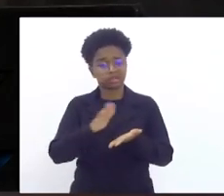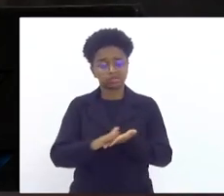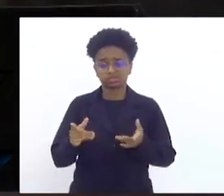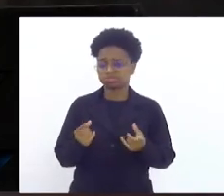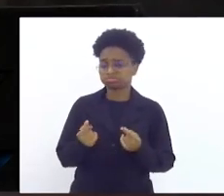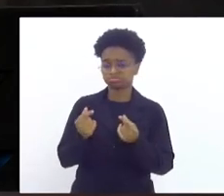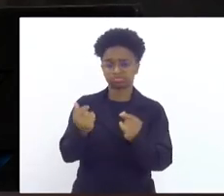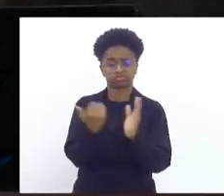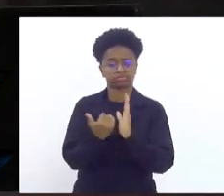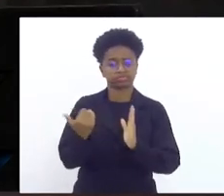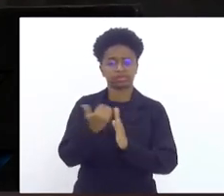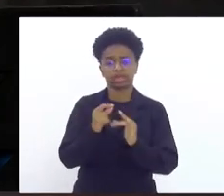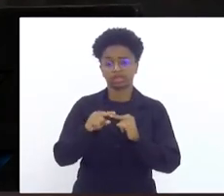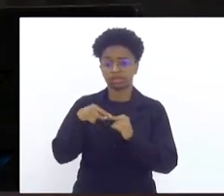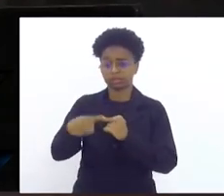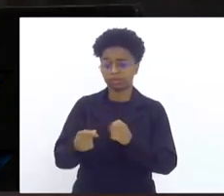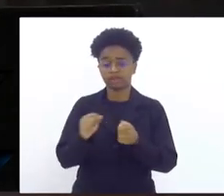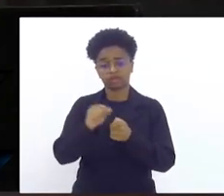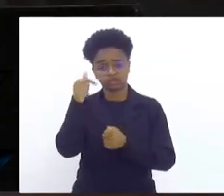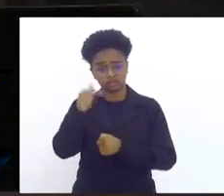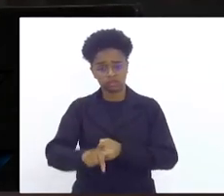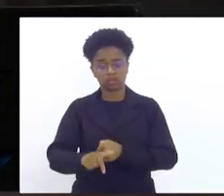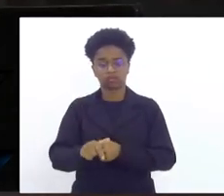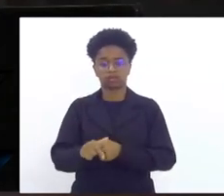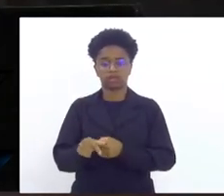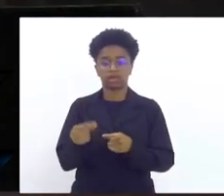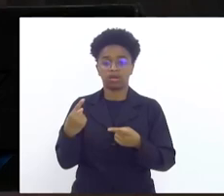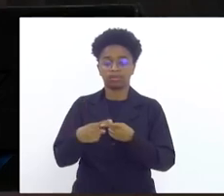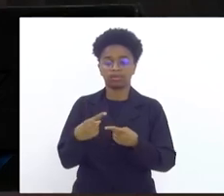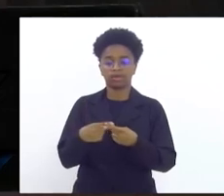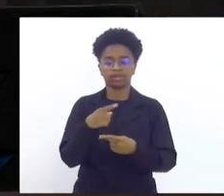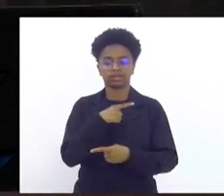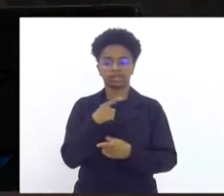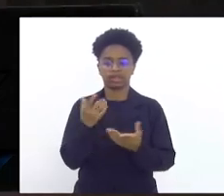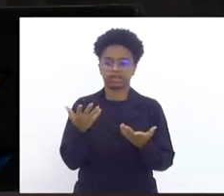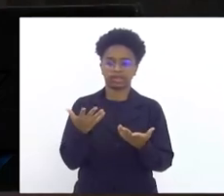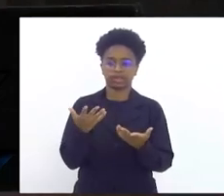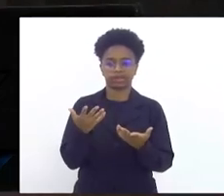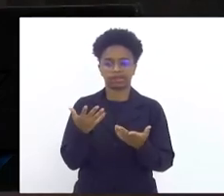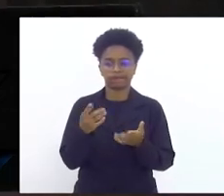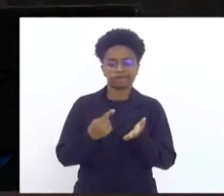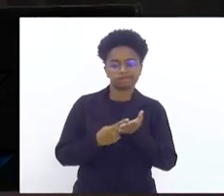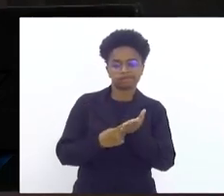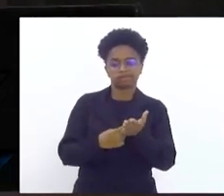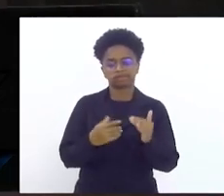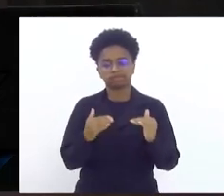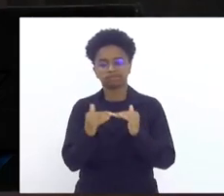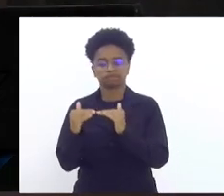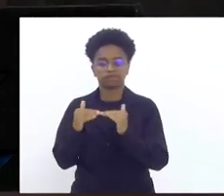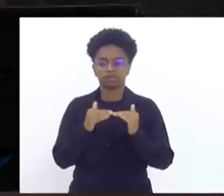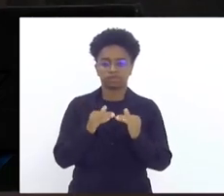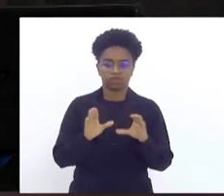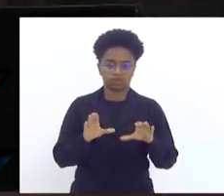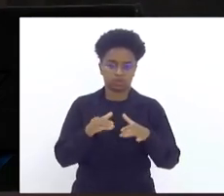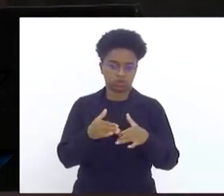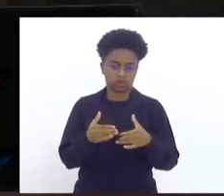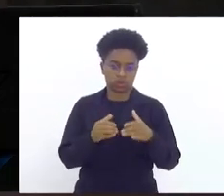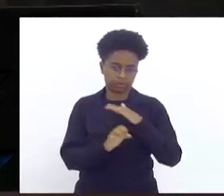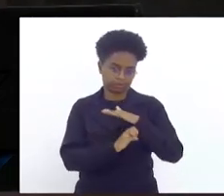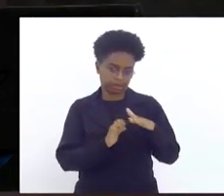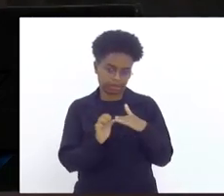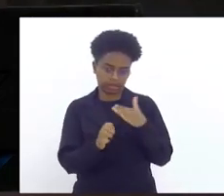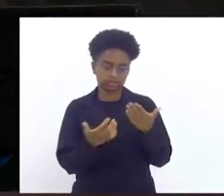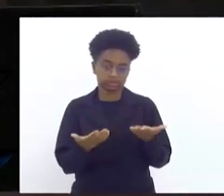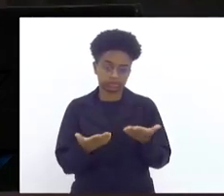do nosso dinheiro depois ele fez outra vez porque tinha ali uma complacência com as construtoras não